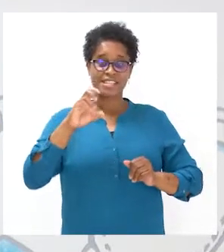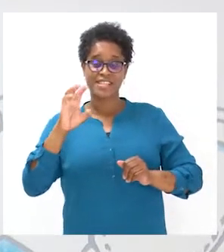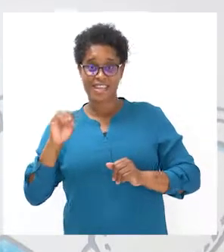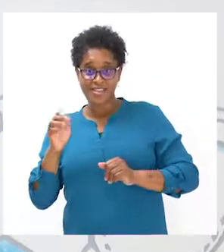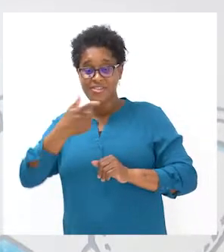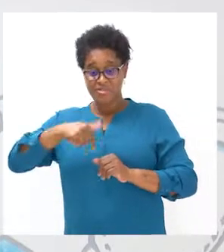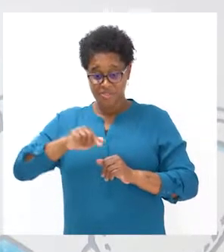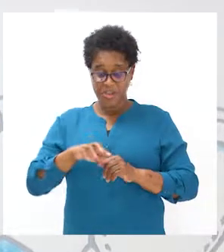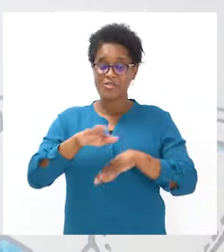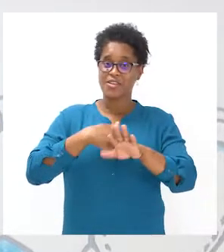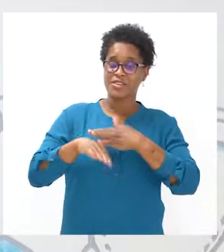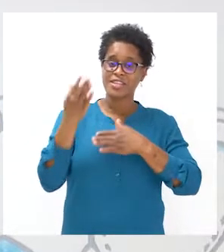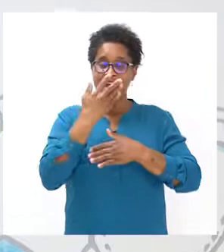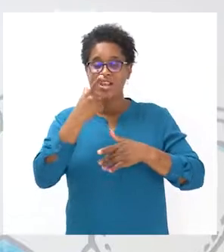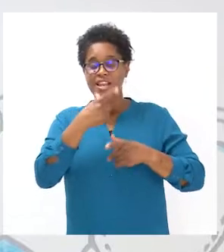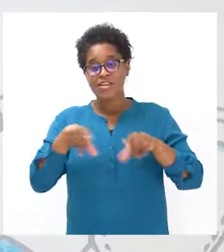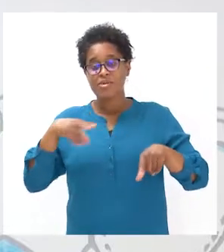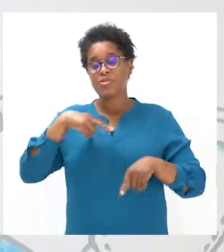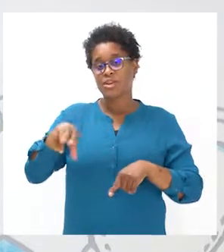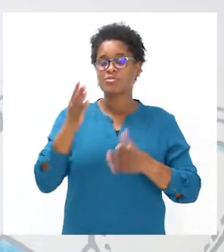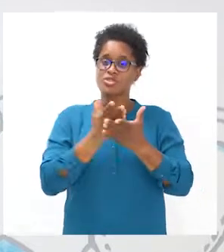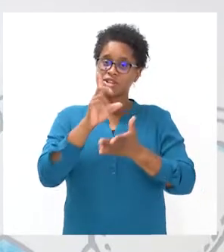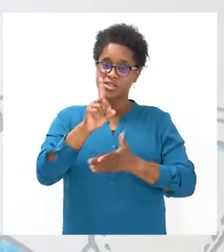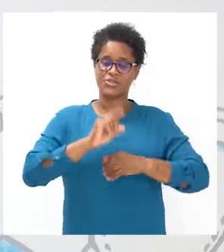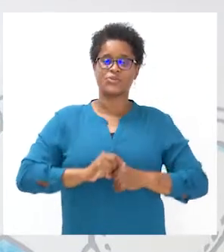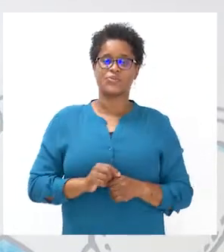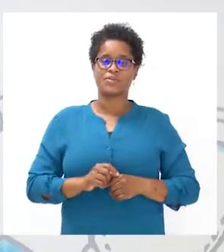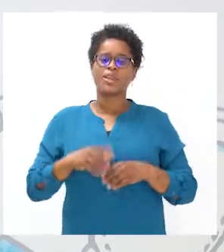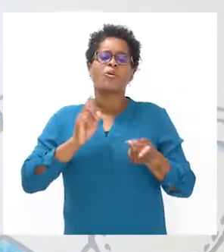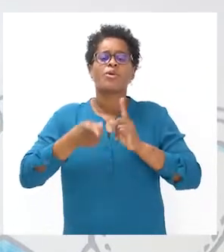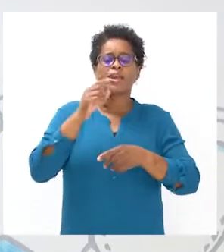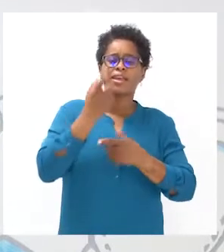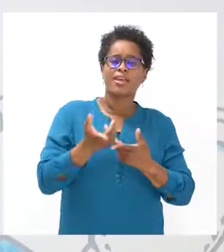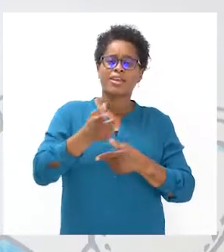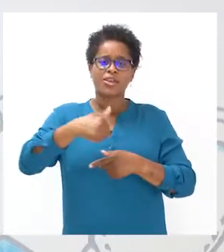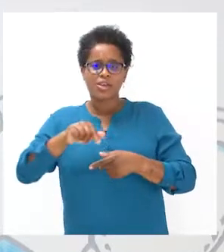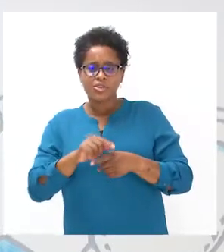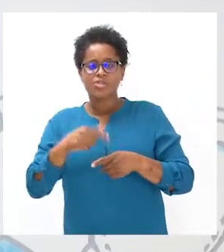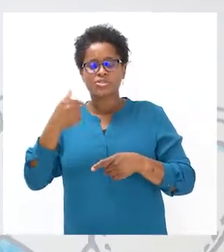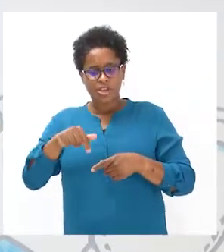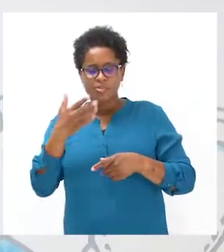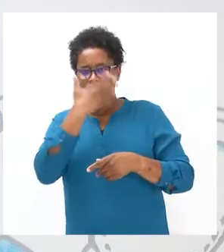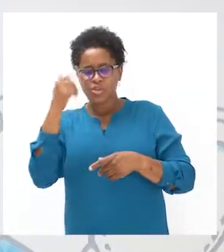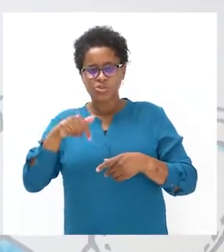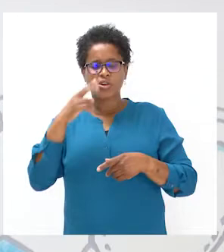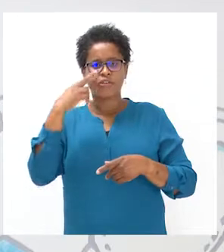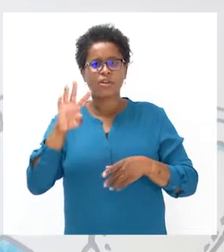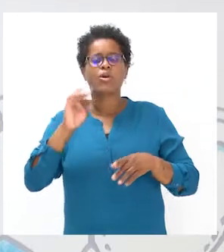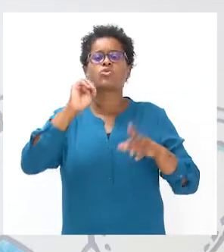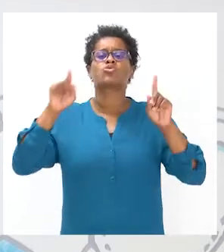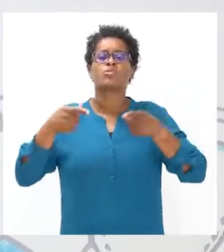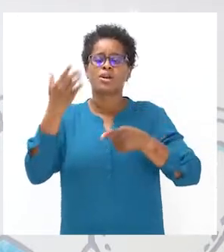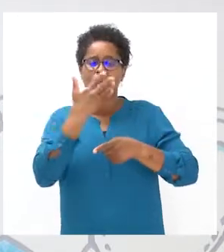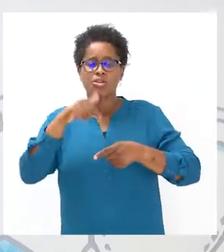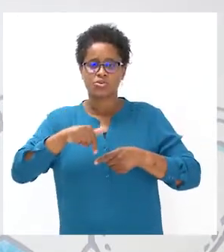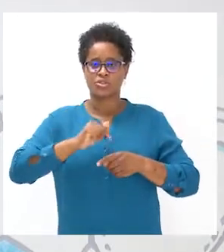nós juntos vamos fazer a aula de língua portuguesa para o sexto ano. E o que é que nós temos para o dia de hoje? Vamos lá ver qual é o sumário que